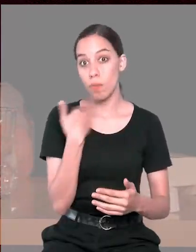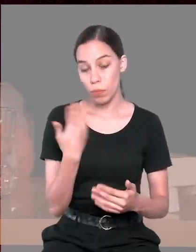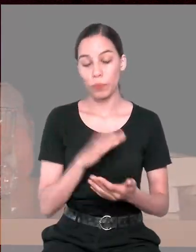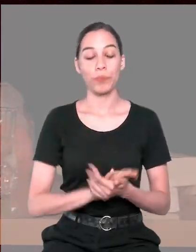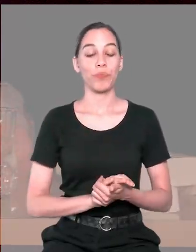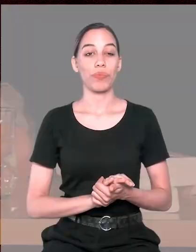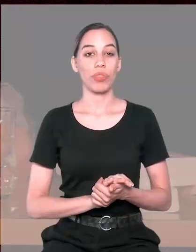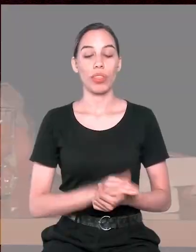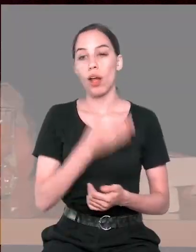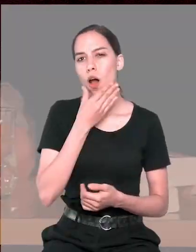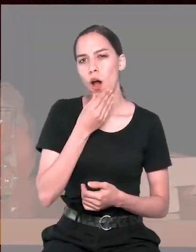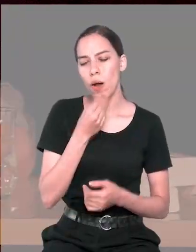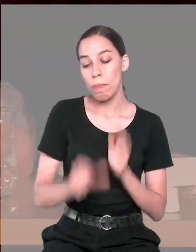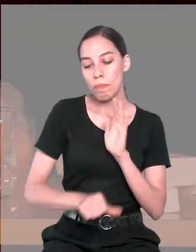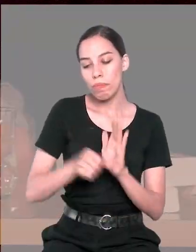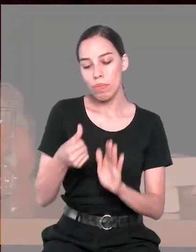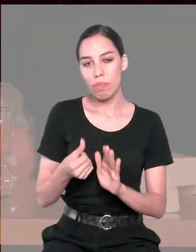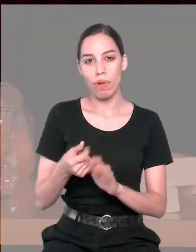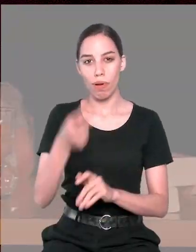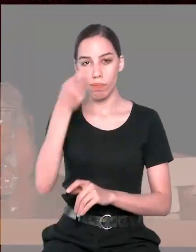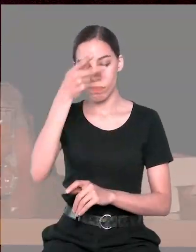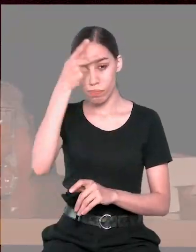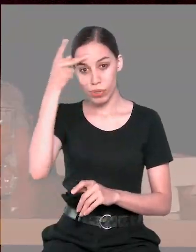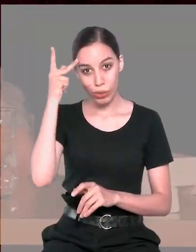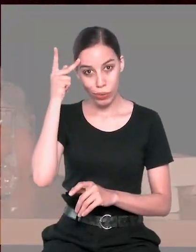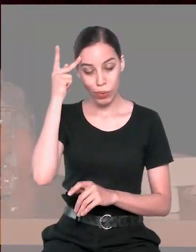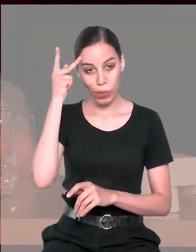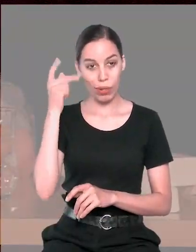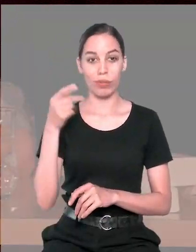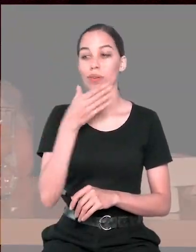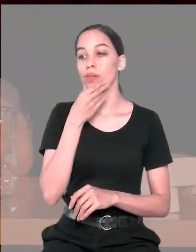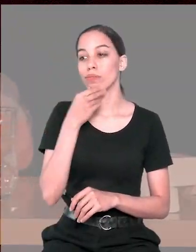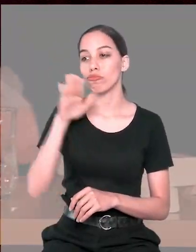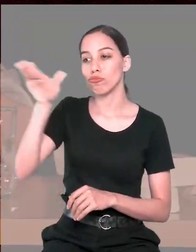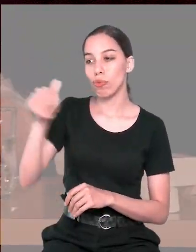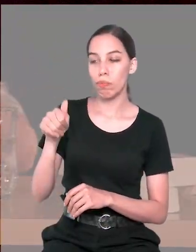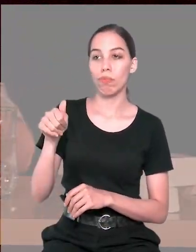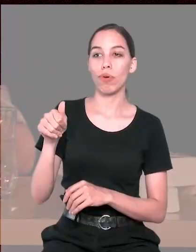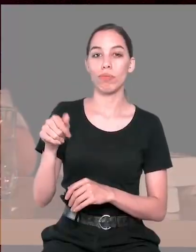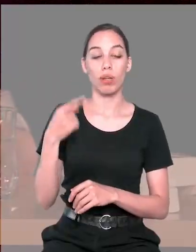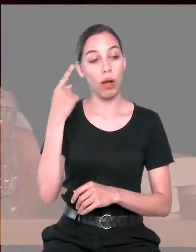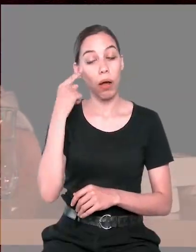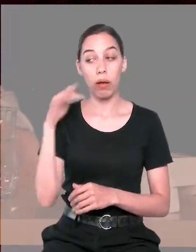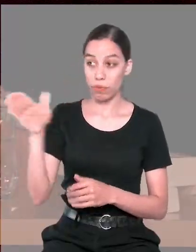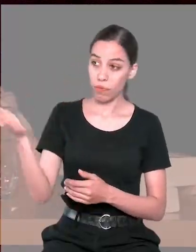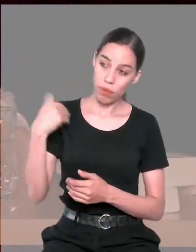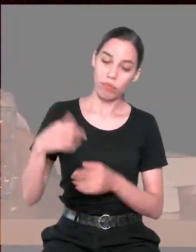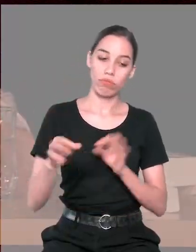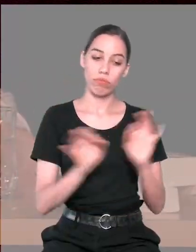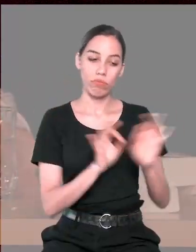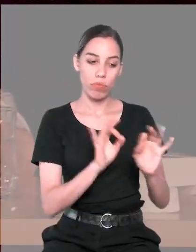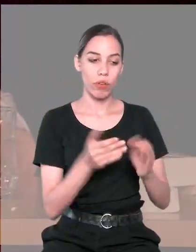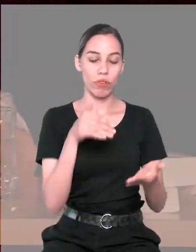O Valéry foi uma das primeiras pessoas a quem o Charles de Gaulle convidou após o fim da guerra para pensar nos rumos da Europa. Então, para vocês terem